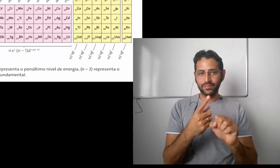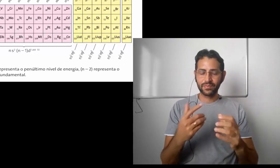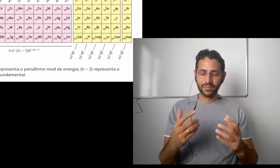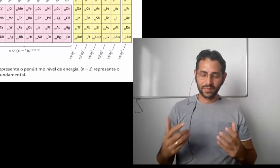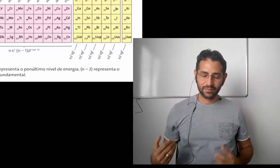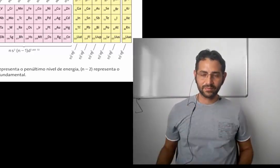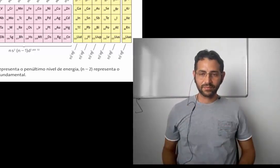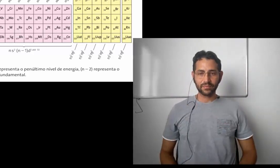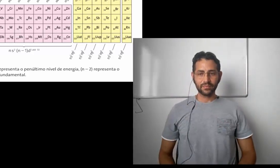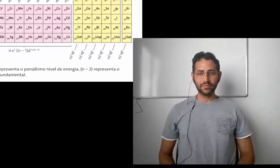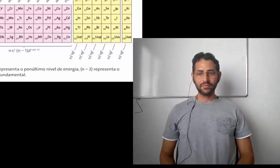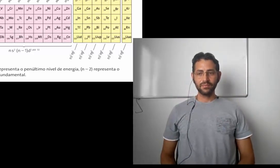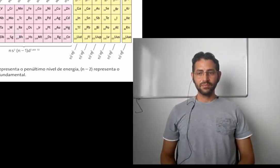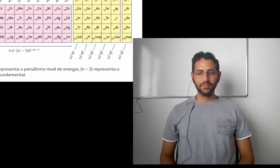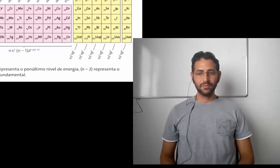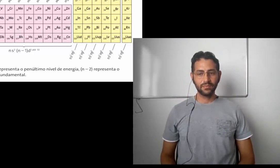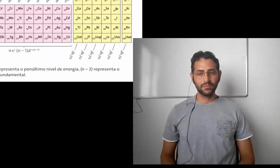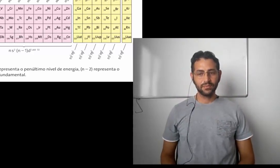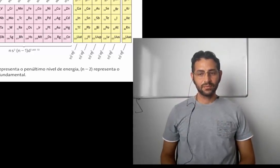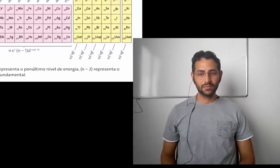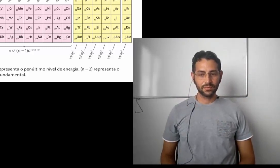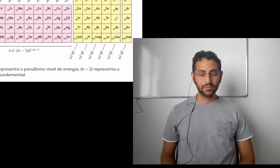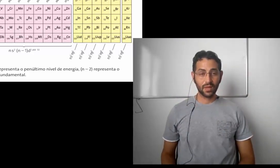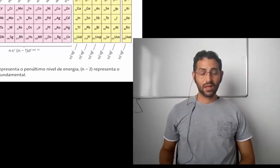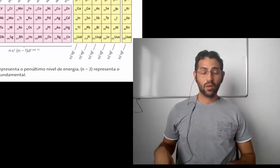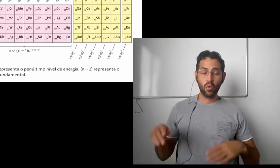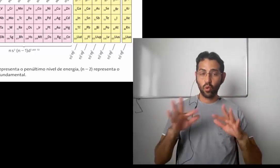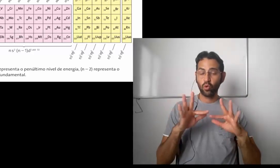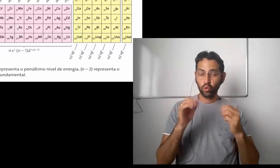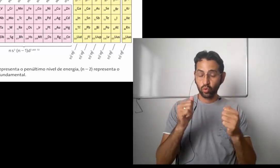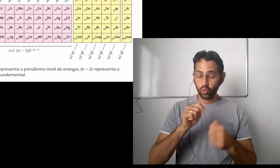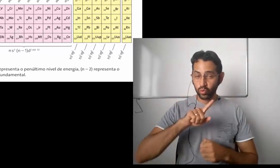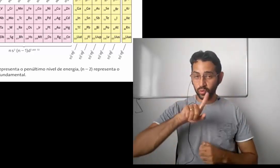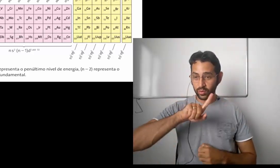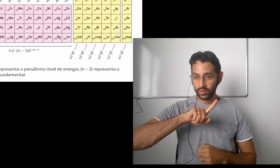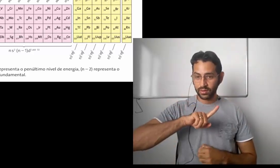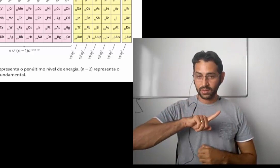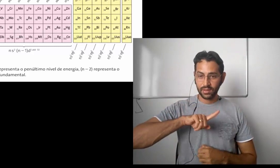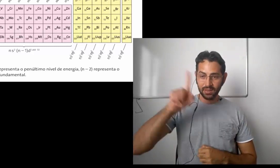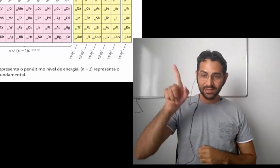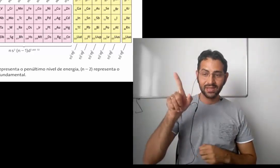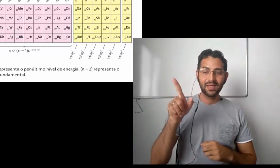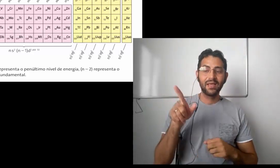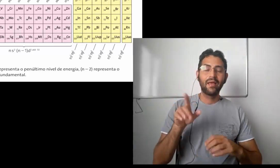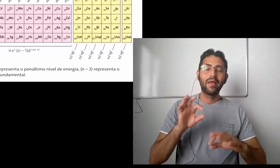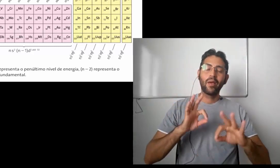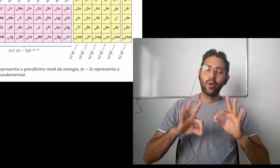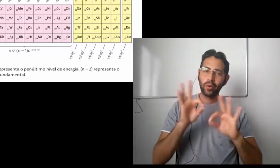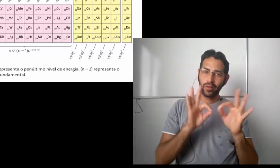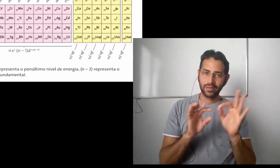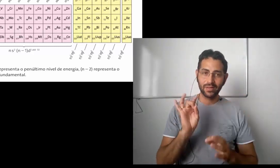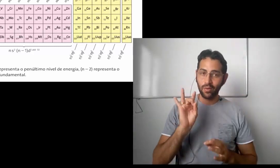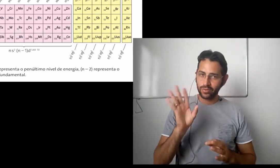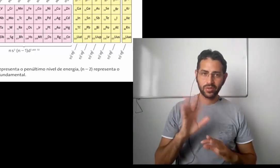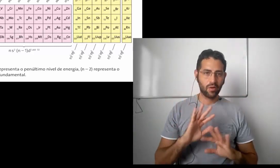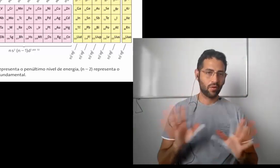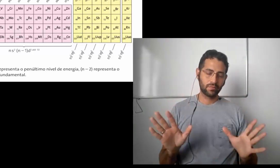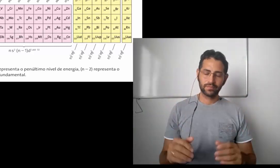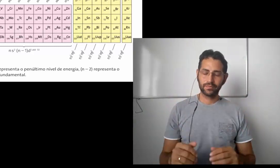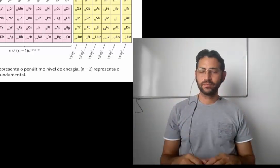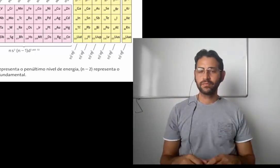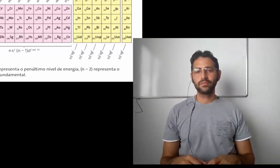essa característica que é o último subnível S1. Isso é mera coincidência?